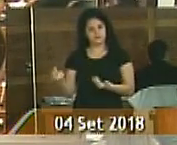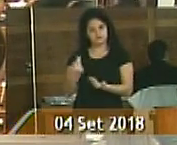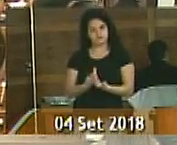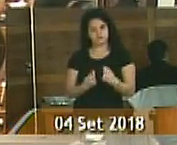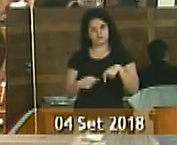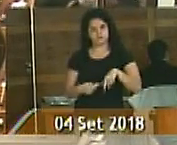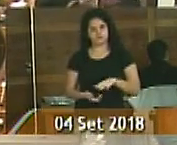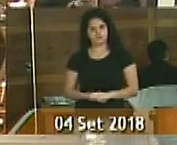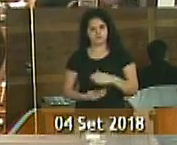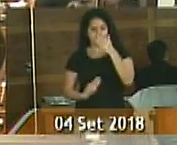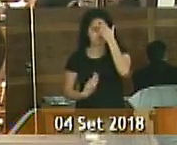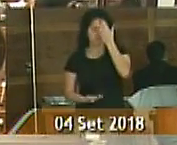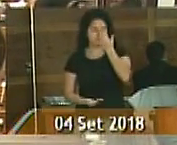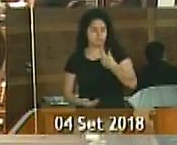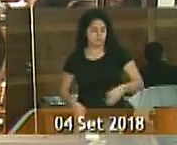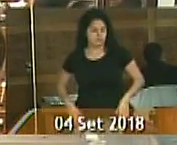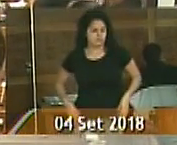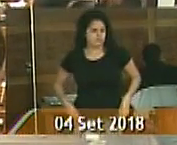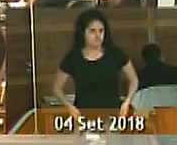Obrigado.